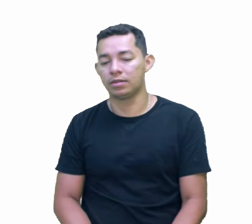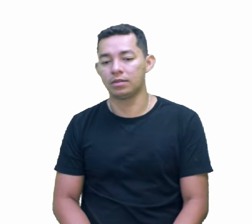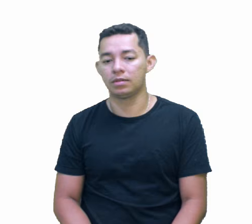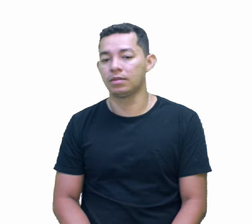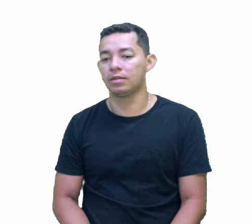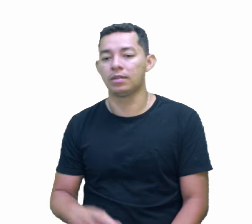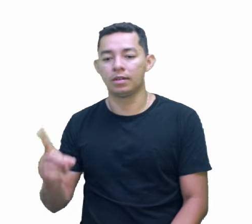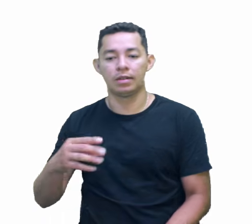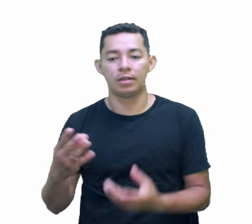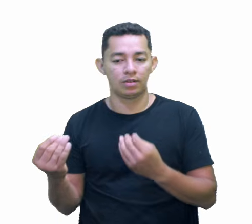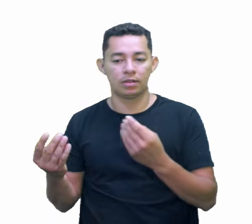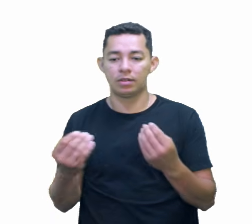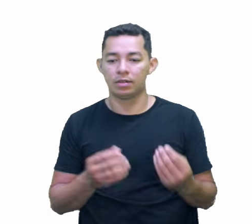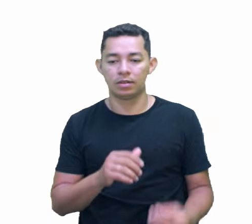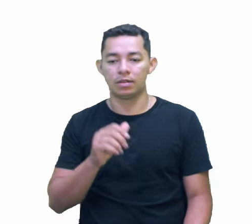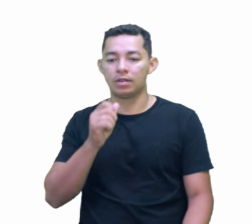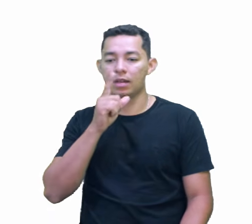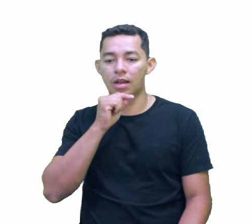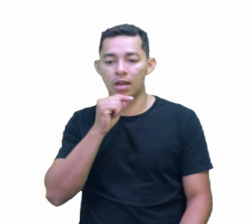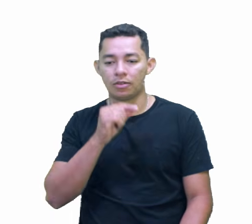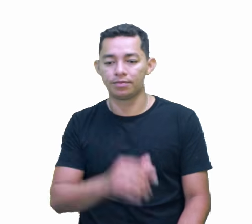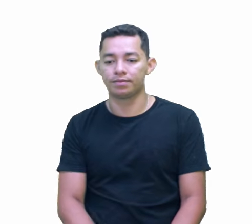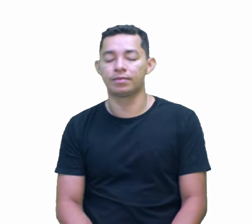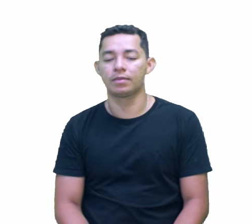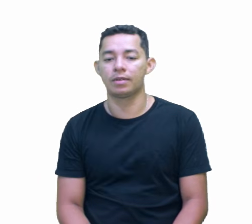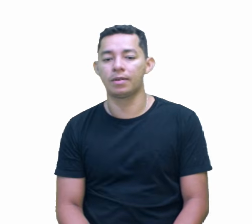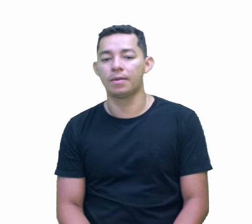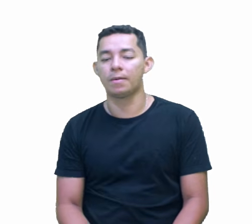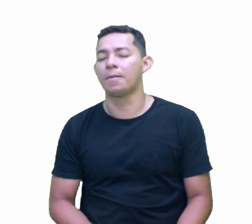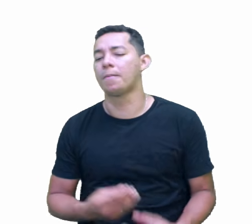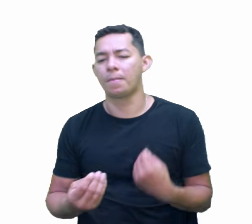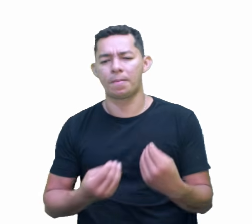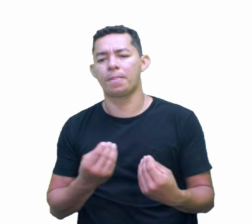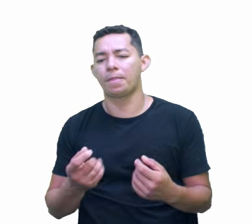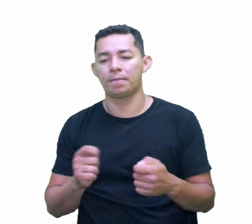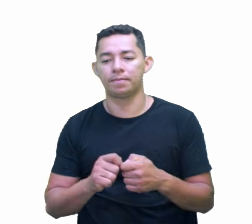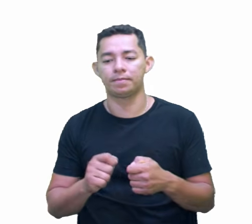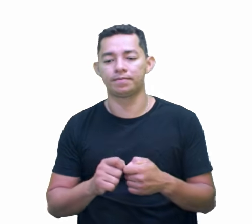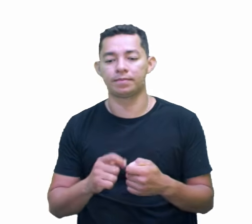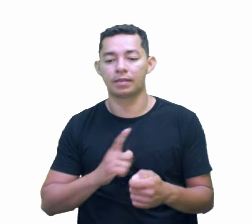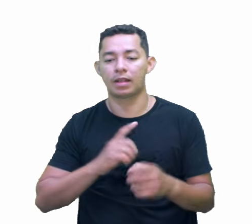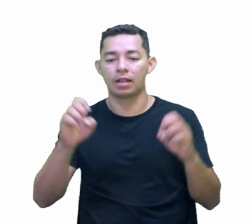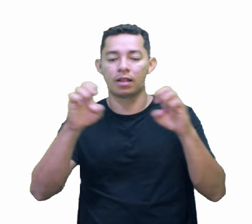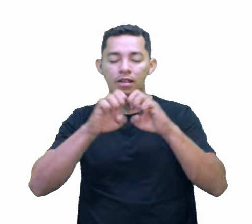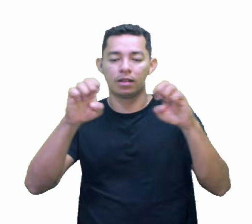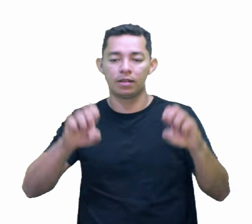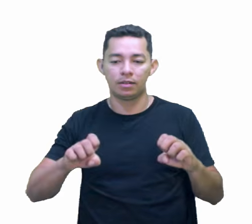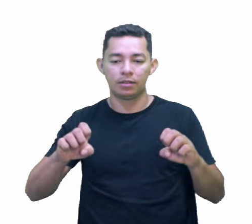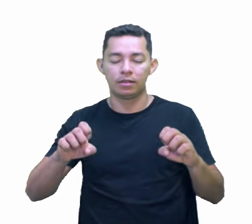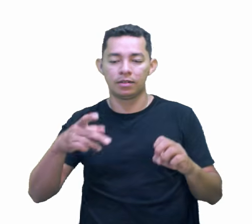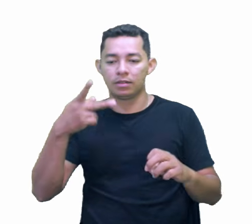são muito abundantes em água, tá bom? Então, como é que ele faz isso? Ele tem estruturas na sua